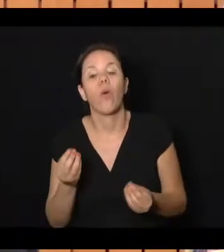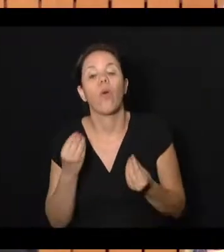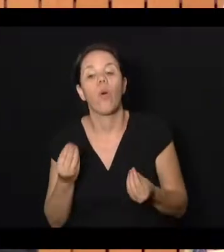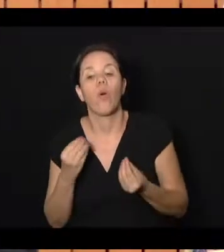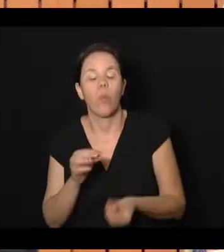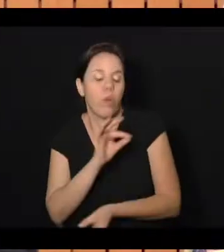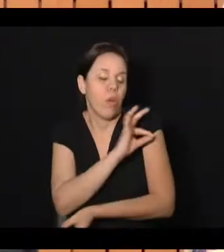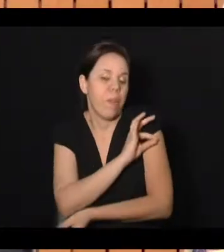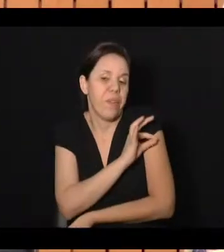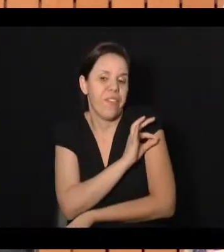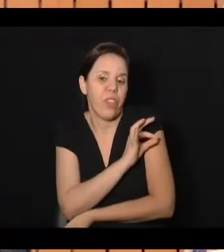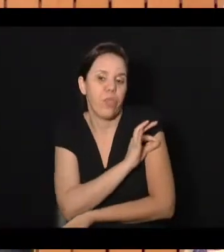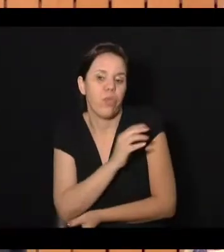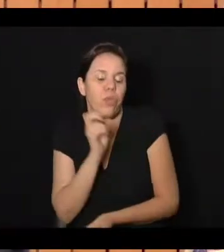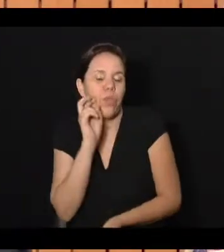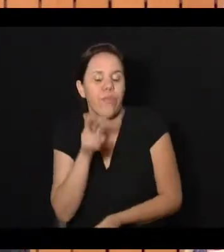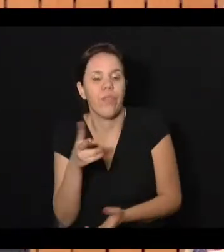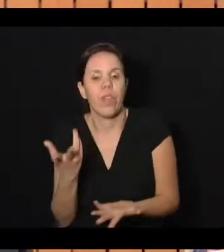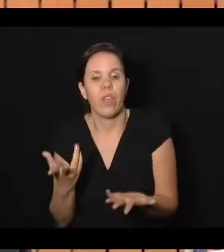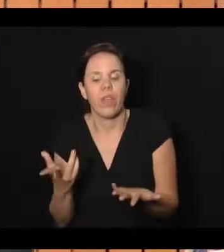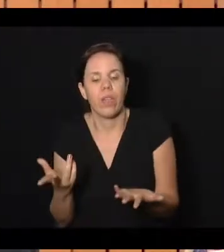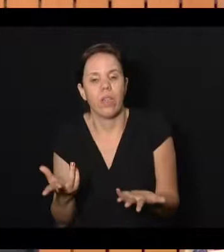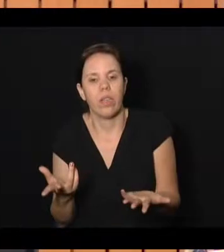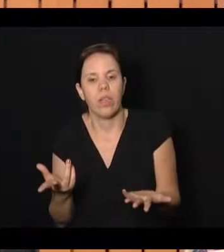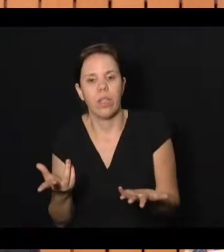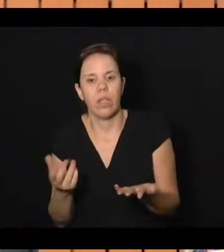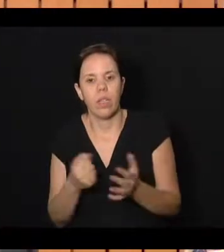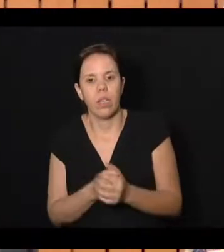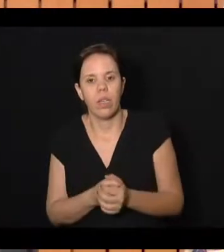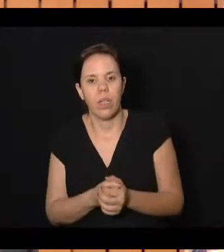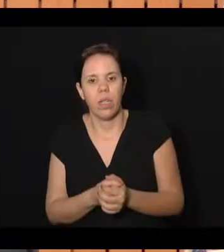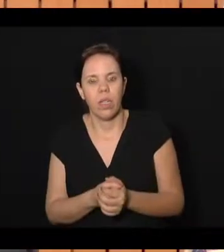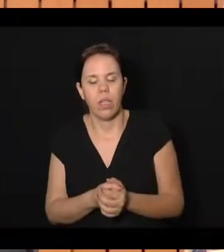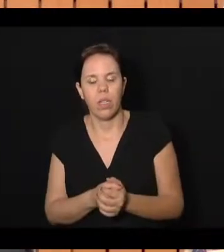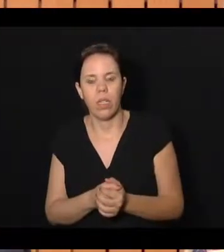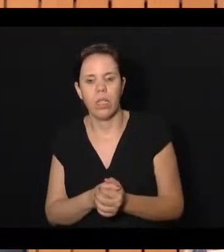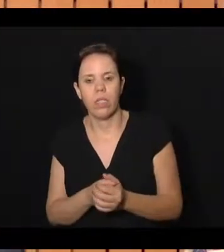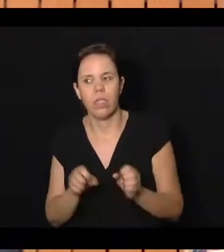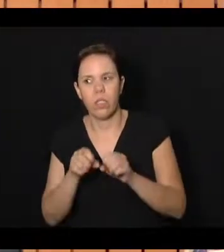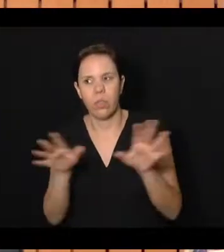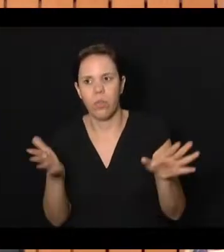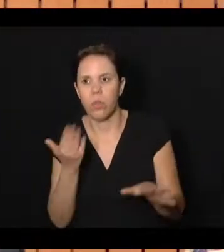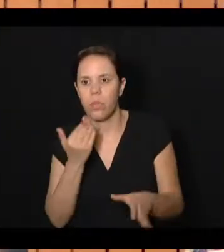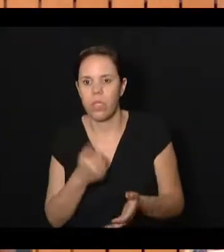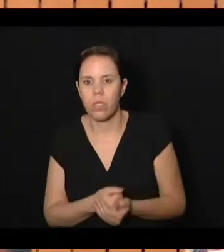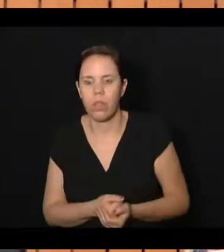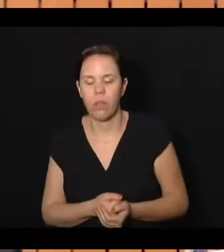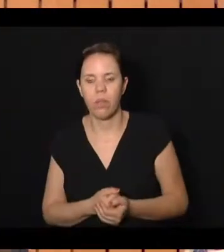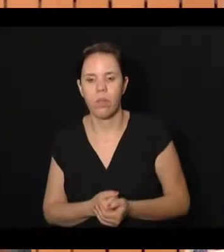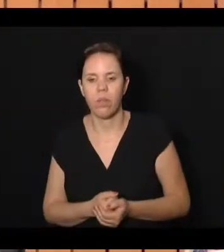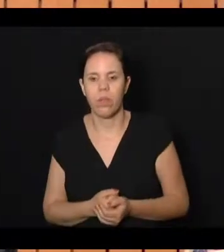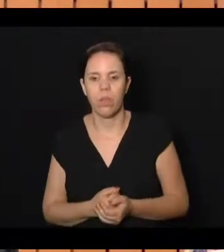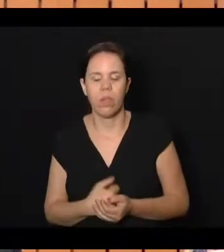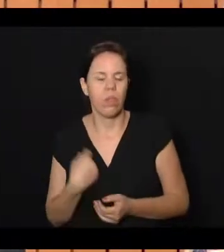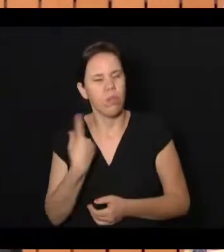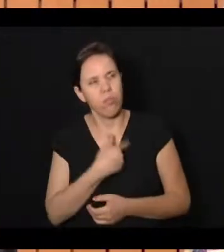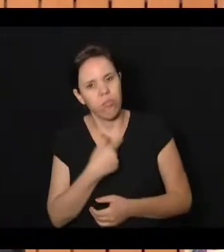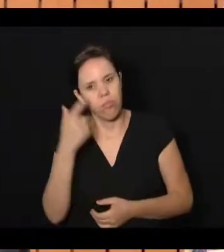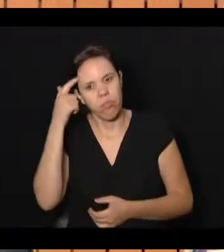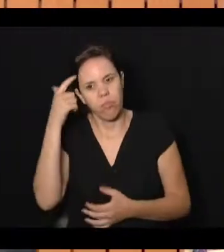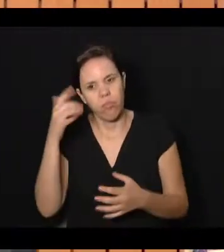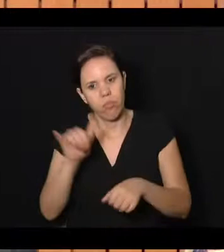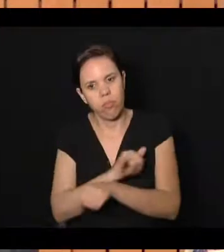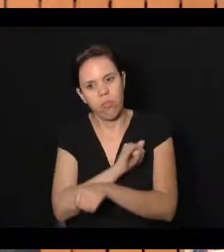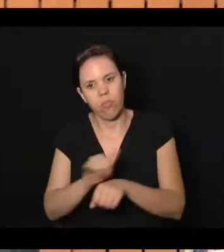né os parceiros que distribuem a alimentação a gente avalia que talvez a gente poderia pensar numa estratégia